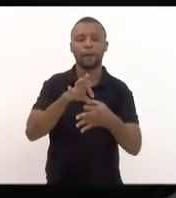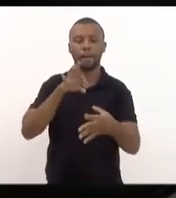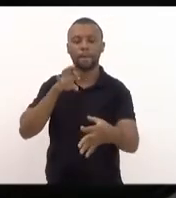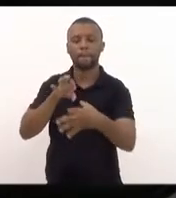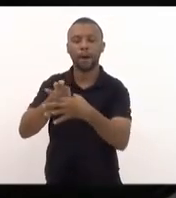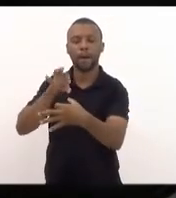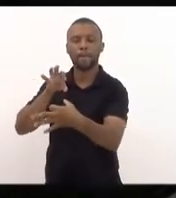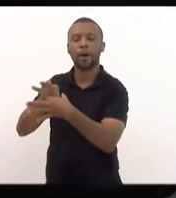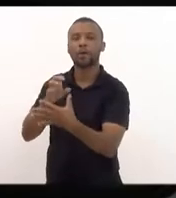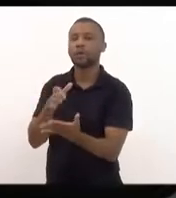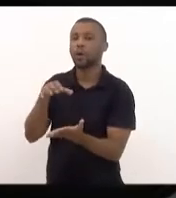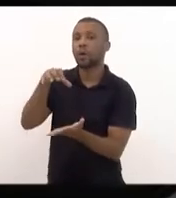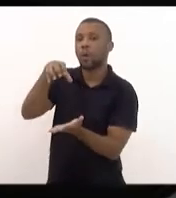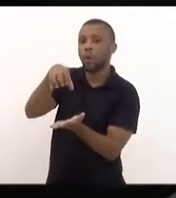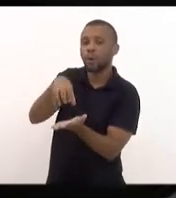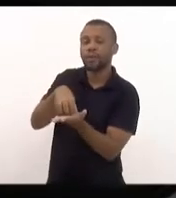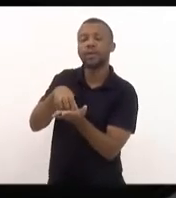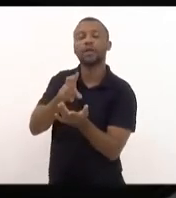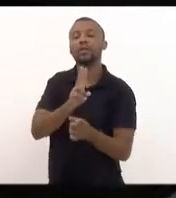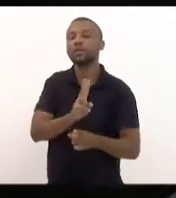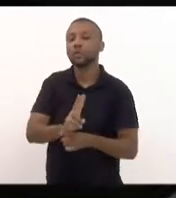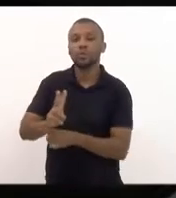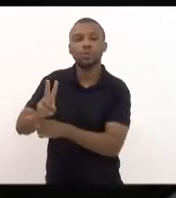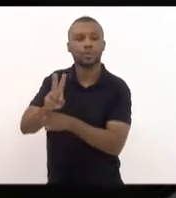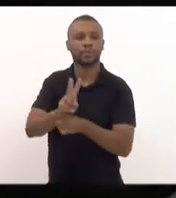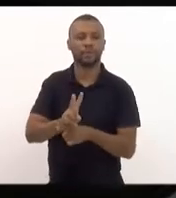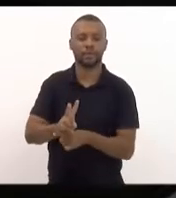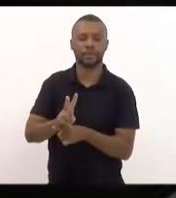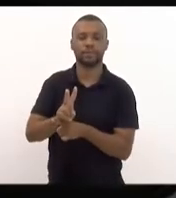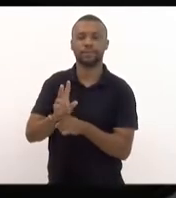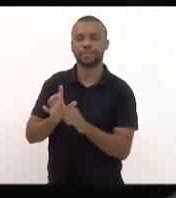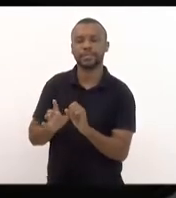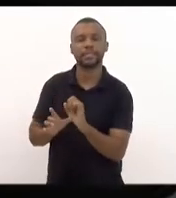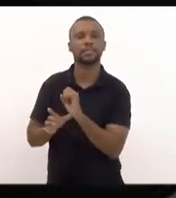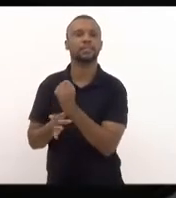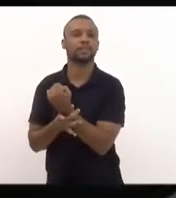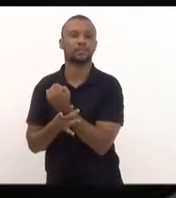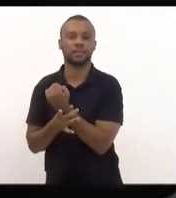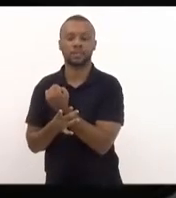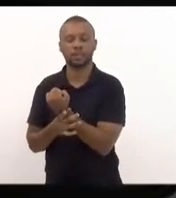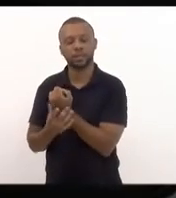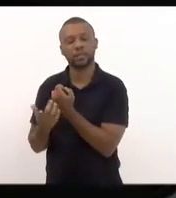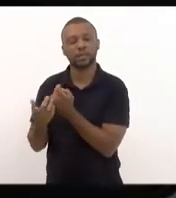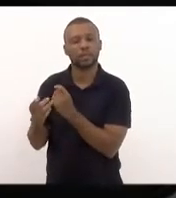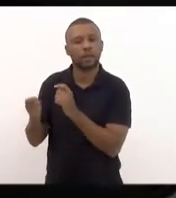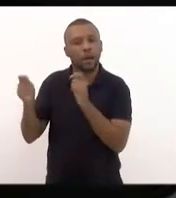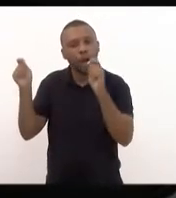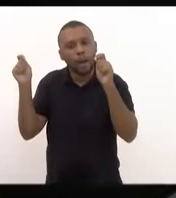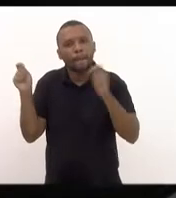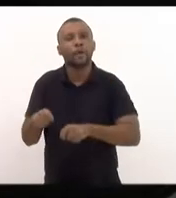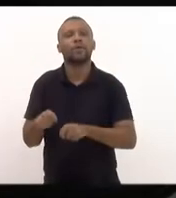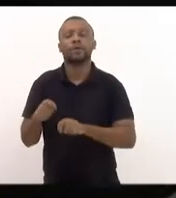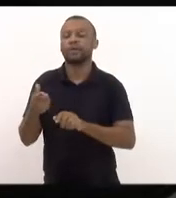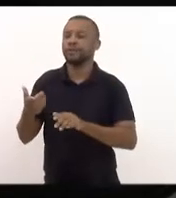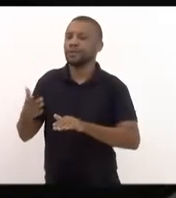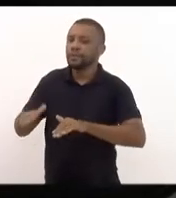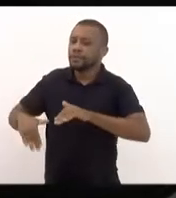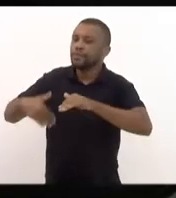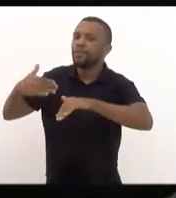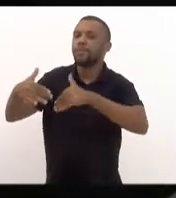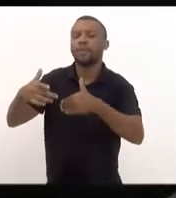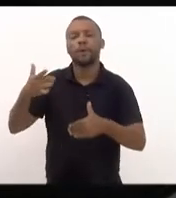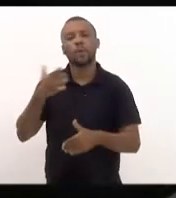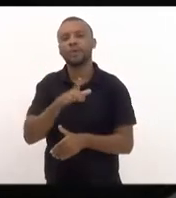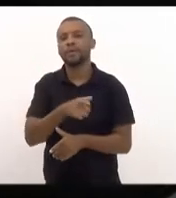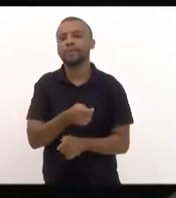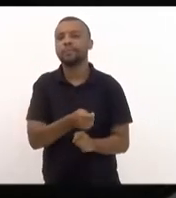conservação, de conservação que são totalmente possível se desenvolver, ter desenvolvimento econômico